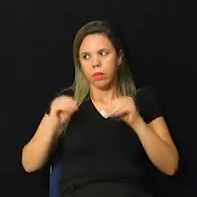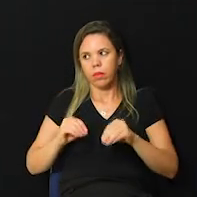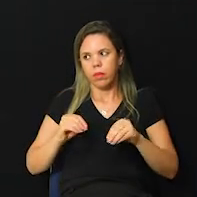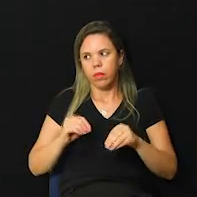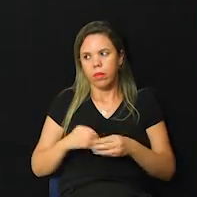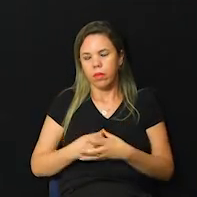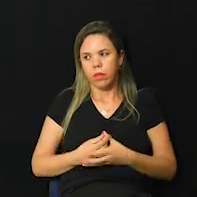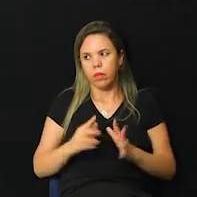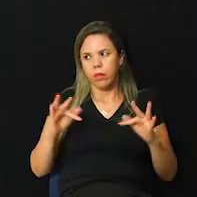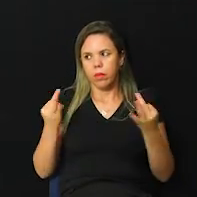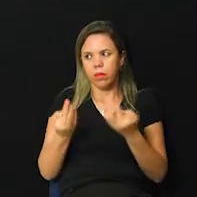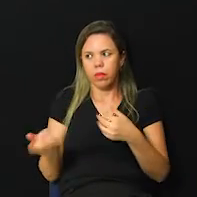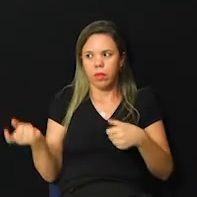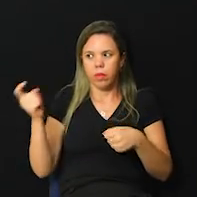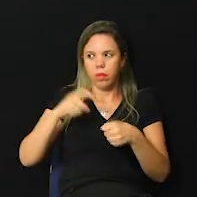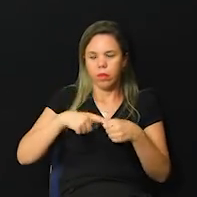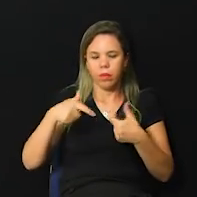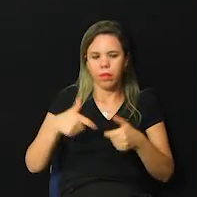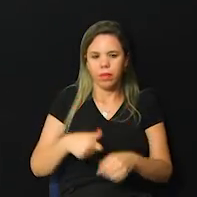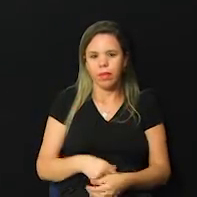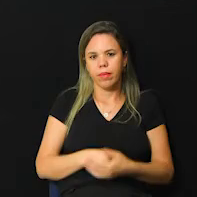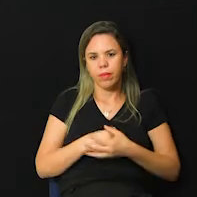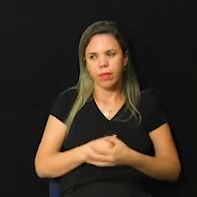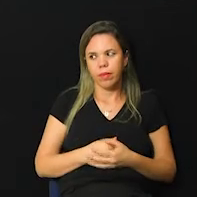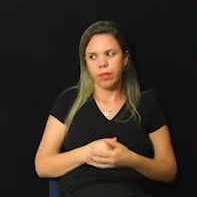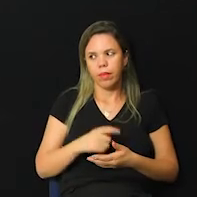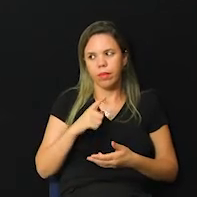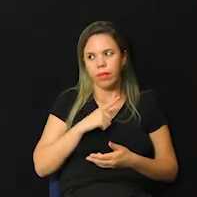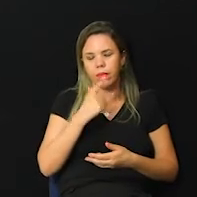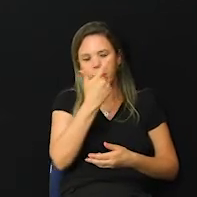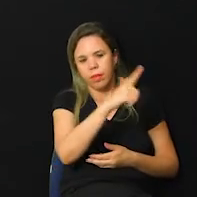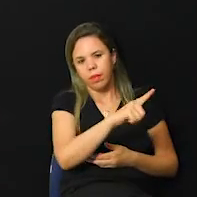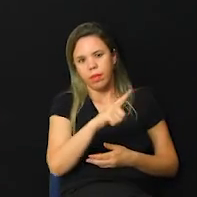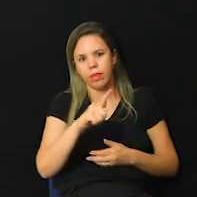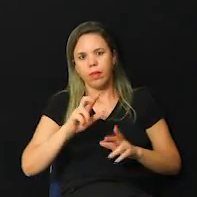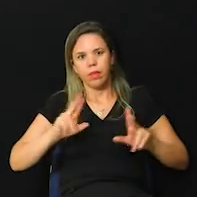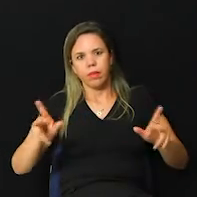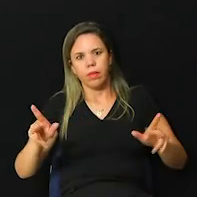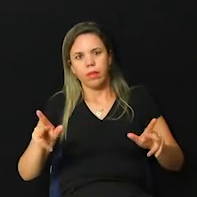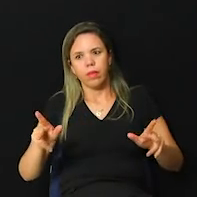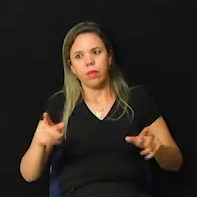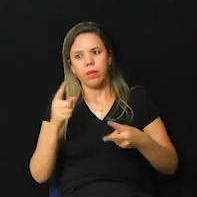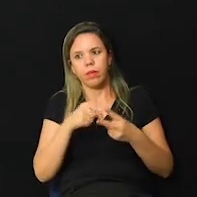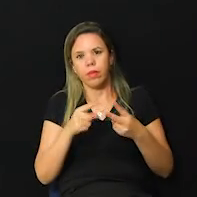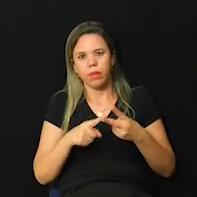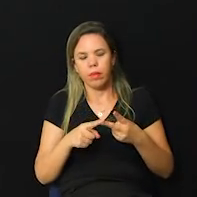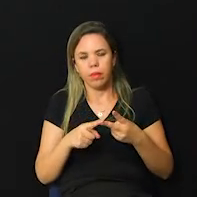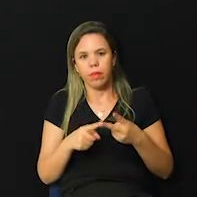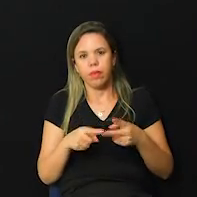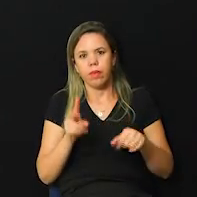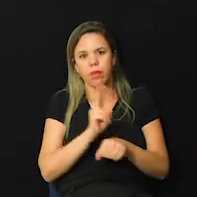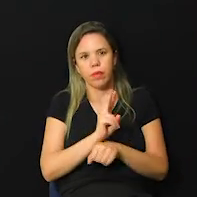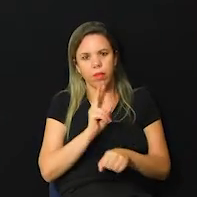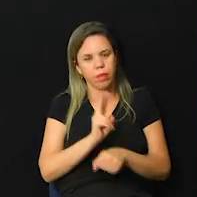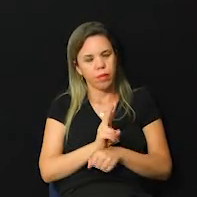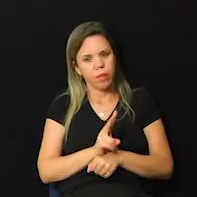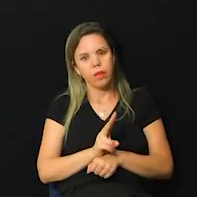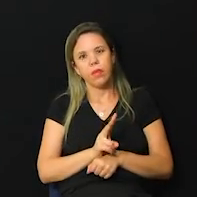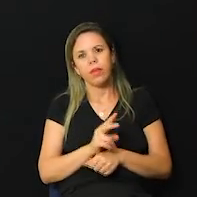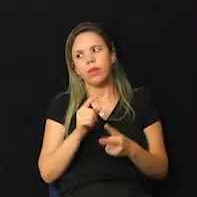8 horas da noite com eles são quando os pais voltam no trabalho e eu tenho outro ros Kid também outros dois